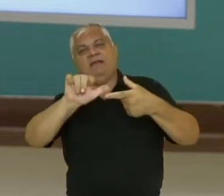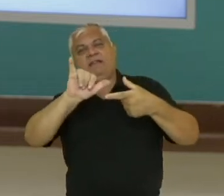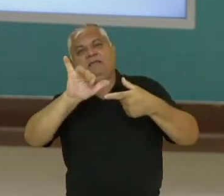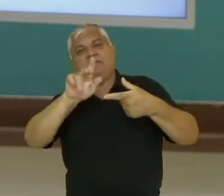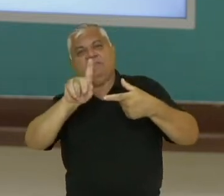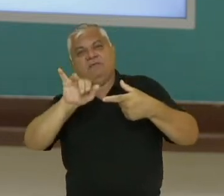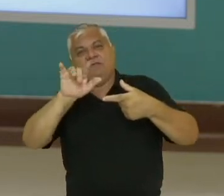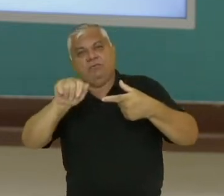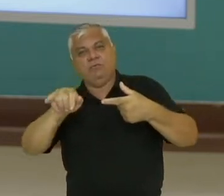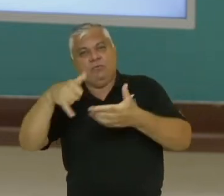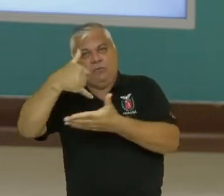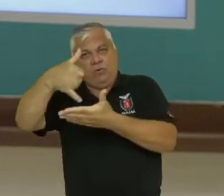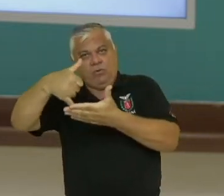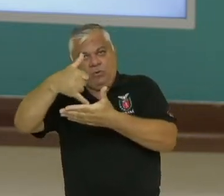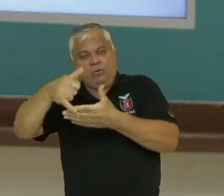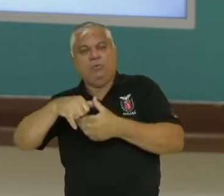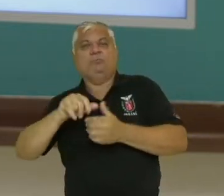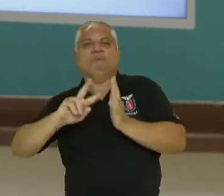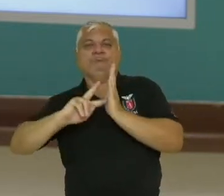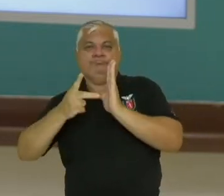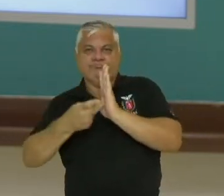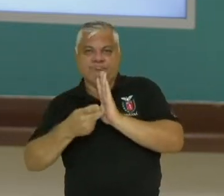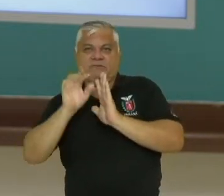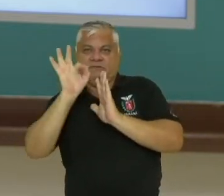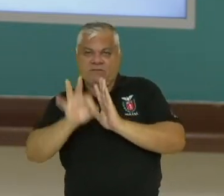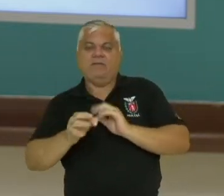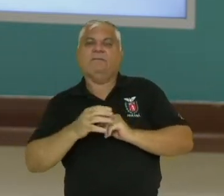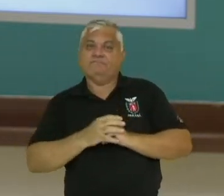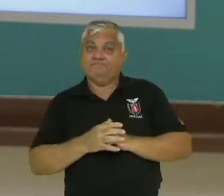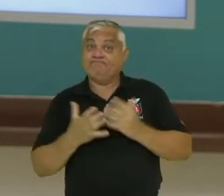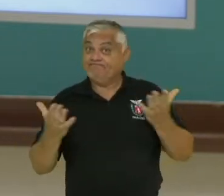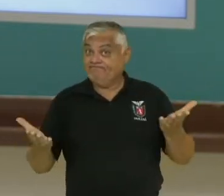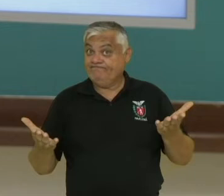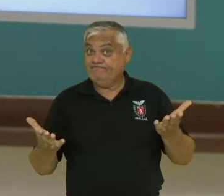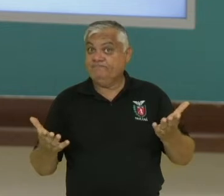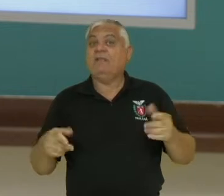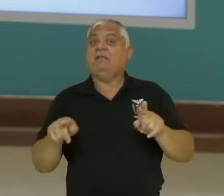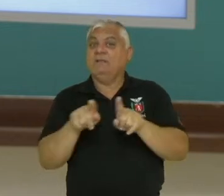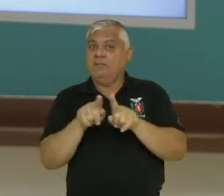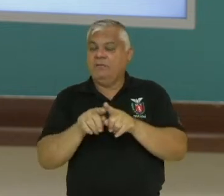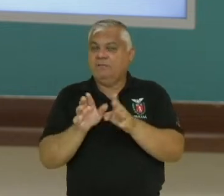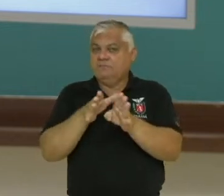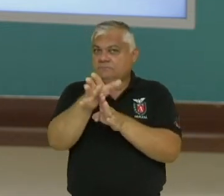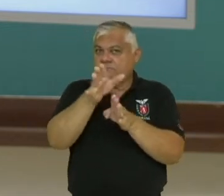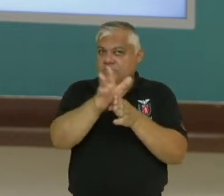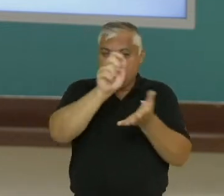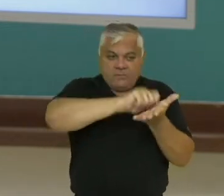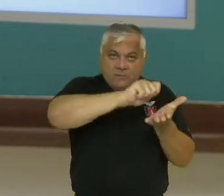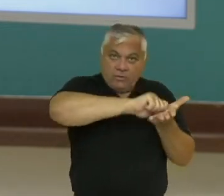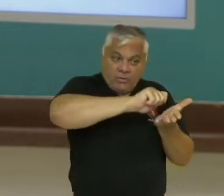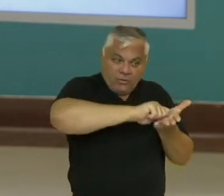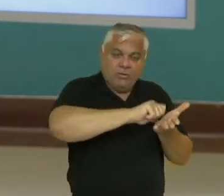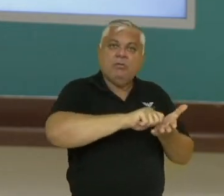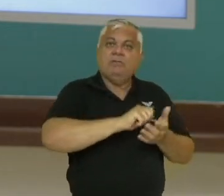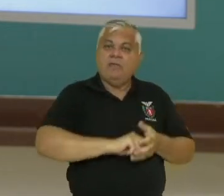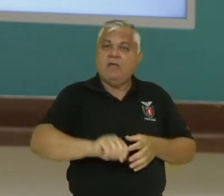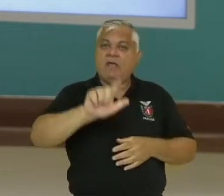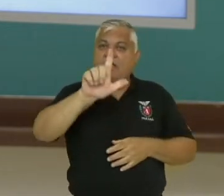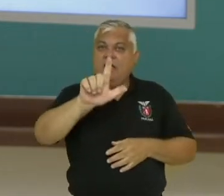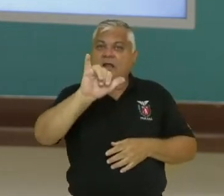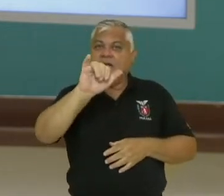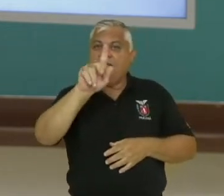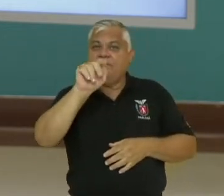lipídio. Sinônimo de lipídio, gorduras e óleos. Uma boa dica para você anotar no seu caderno. Lipídios